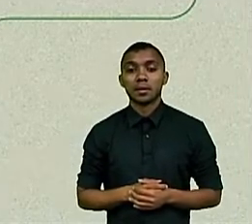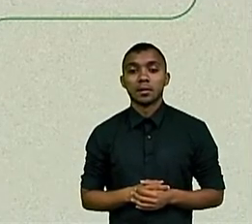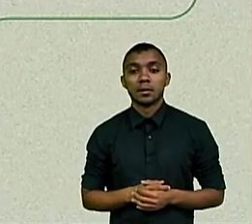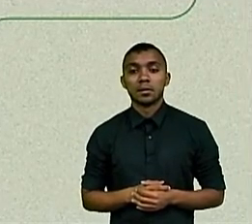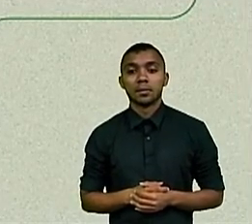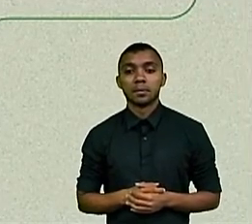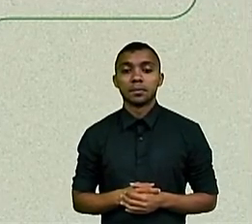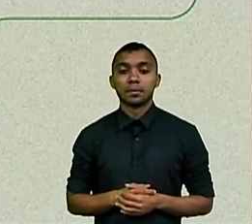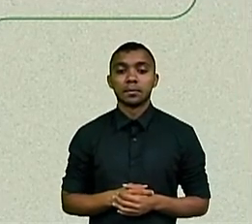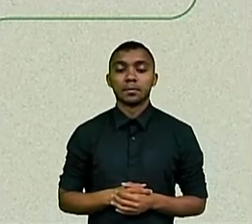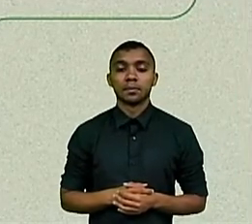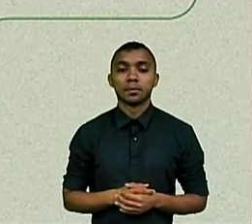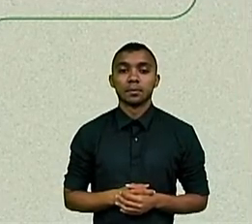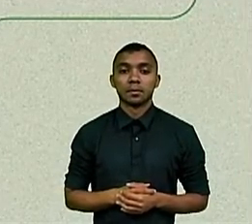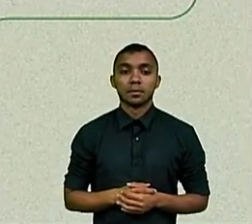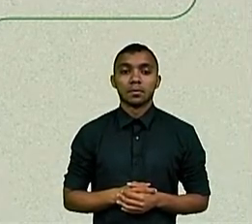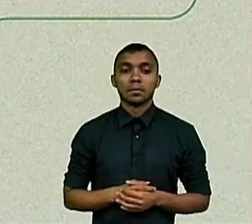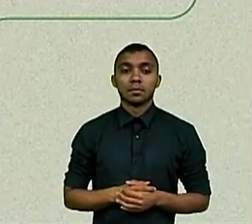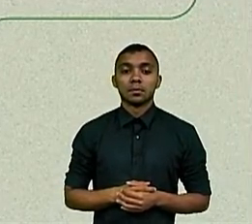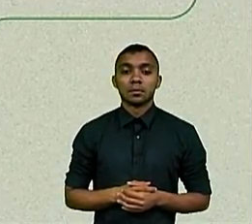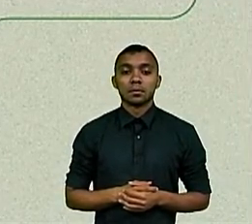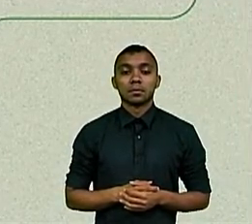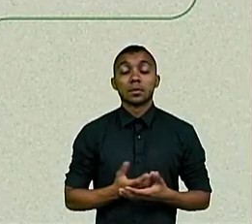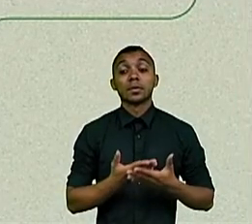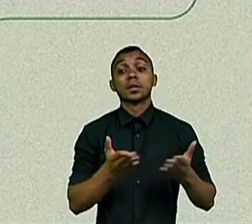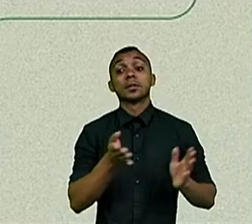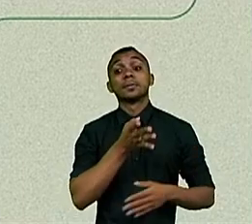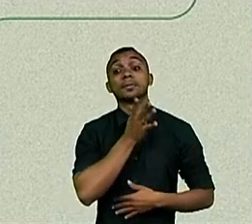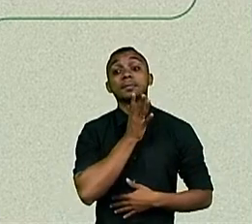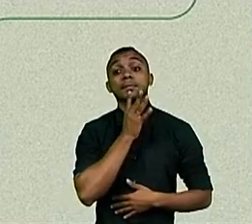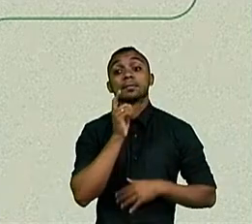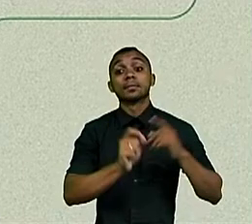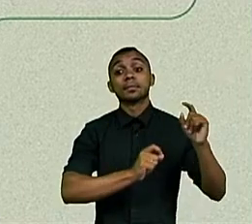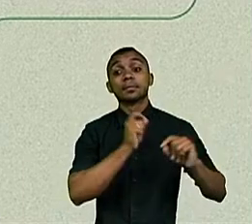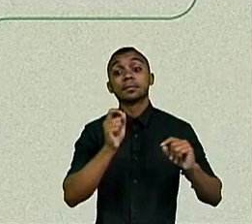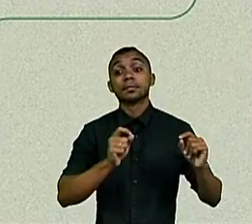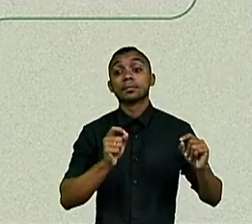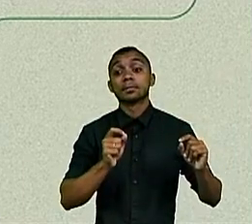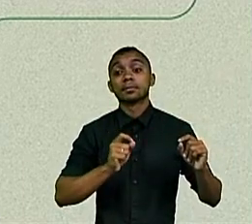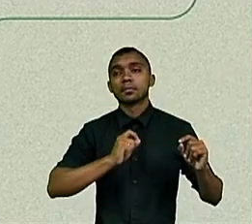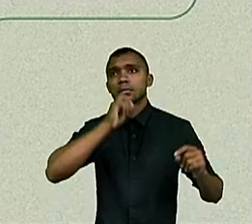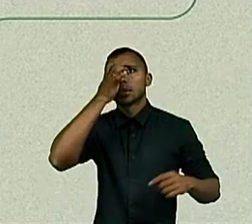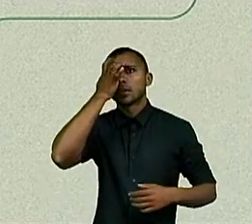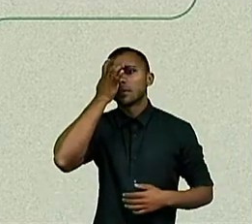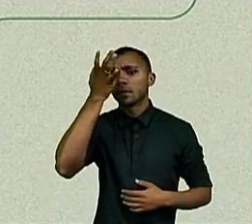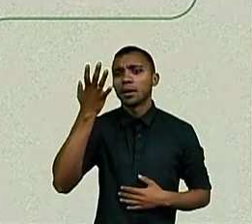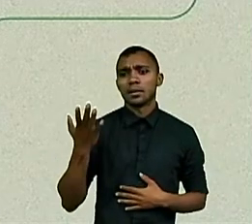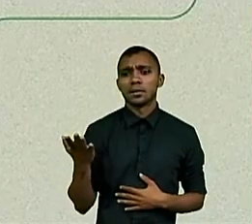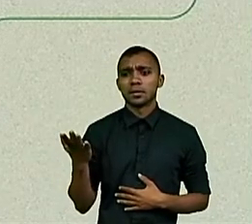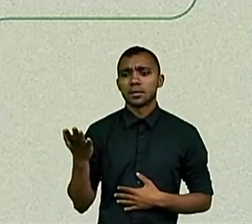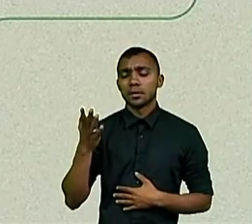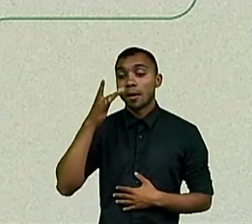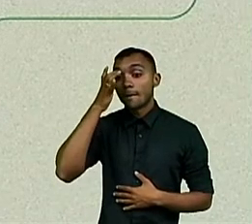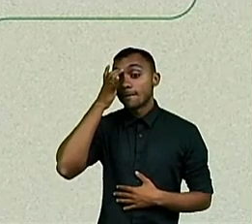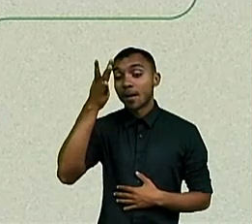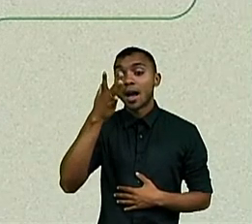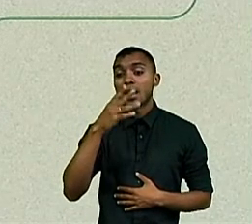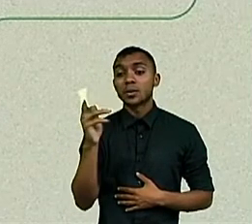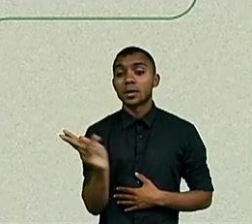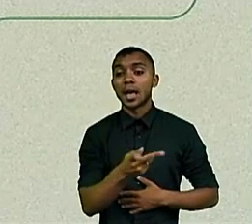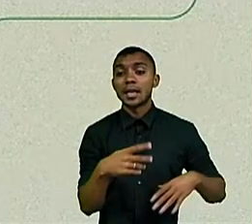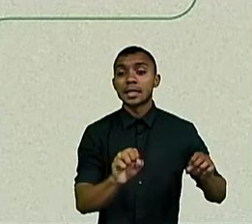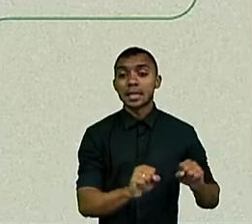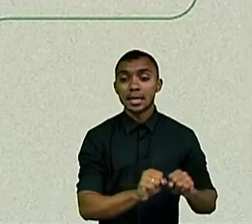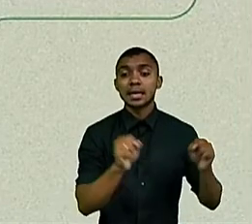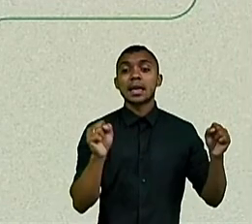Galera vocês sabem que uma das coisas mais fáceis para se quebrar são